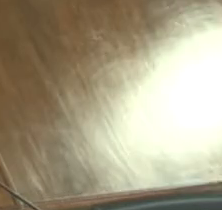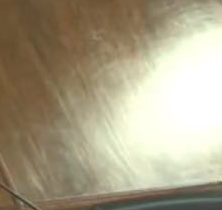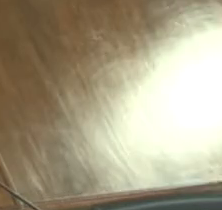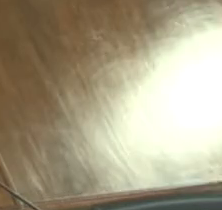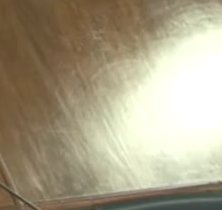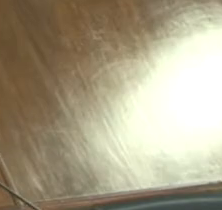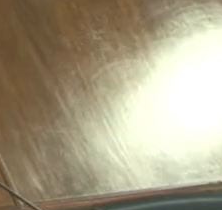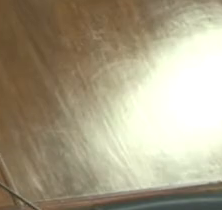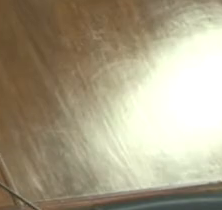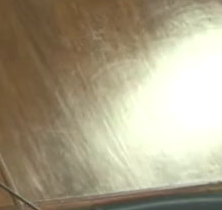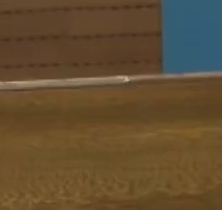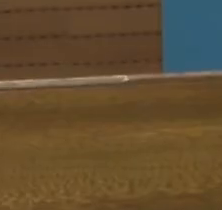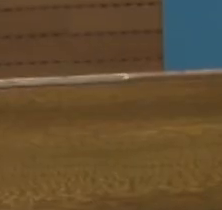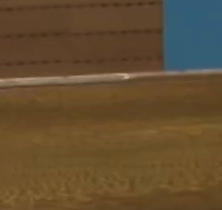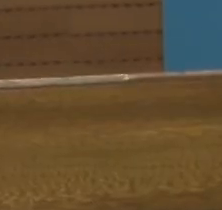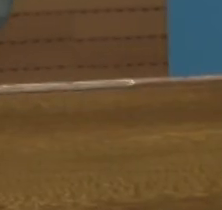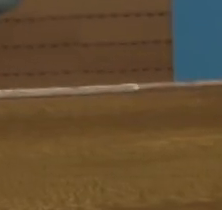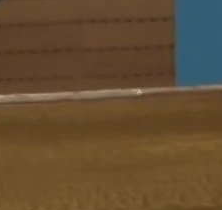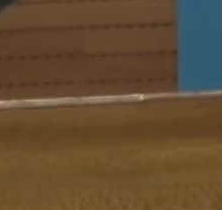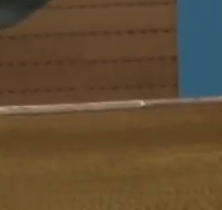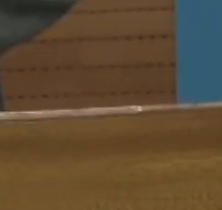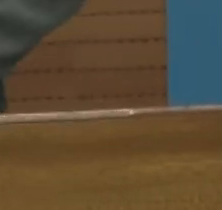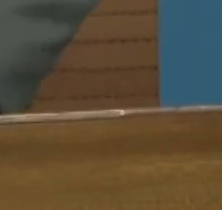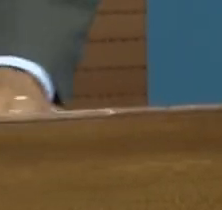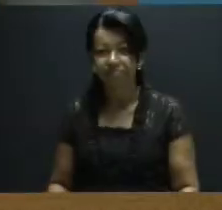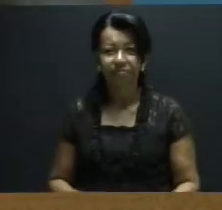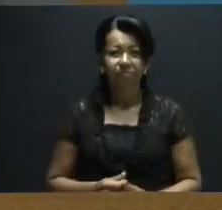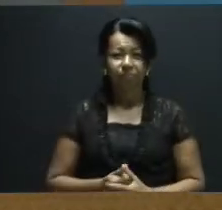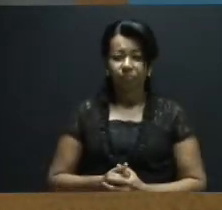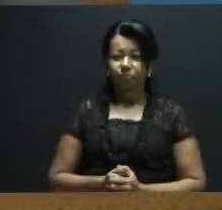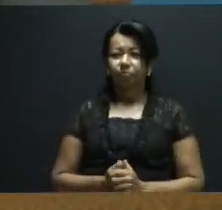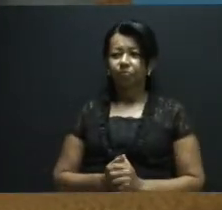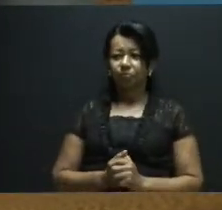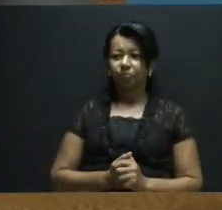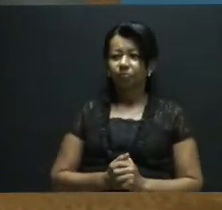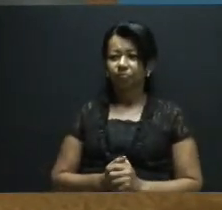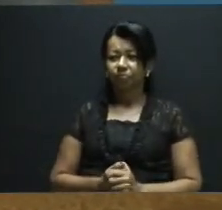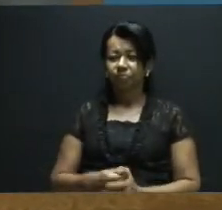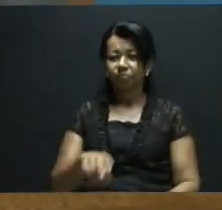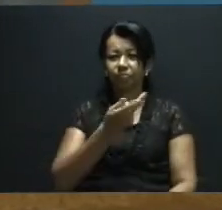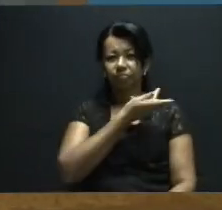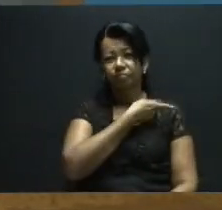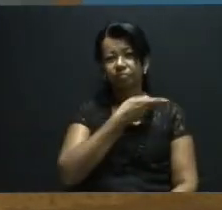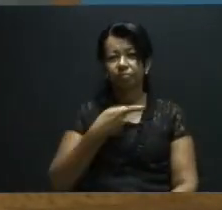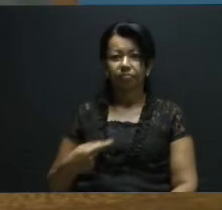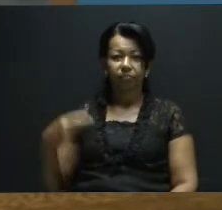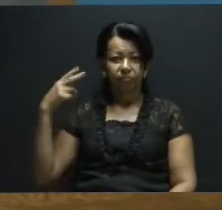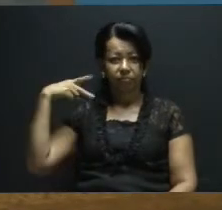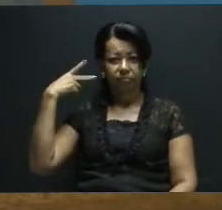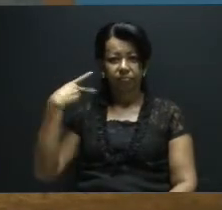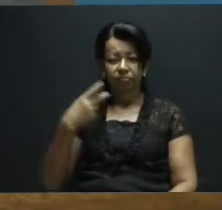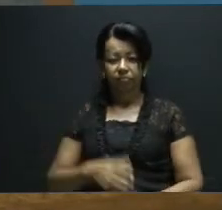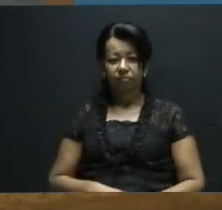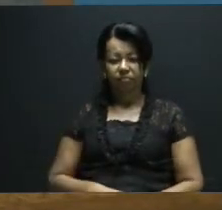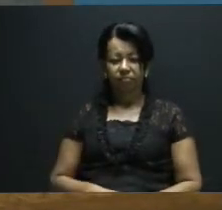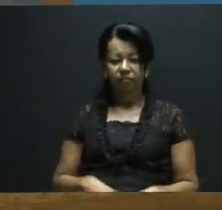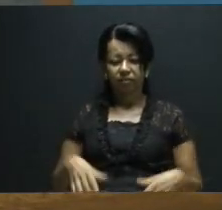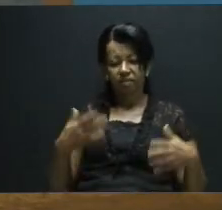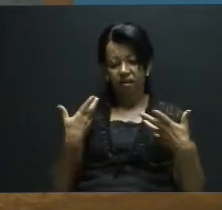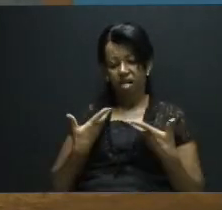senhor presidente nove pares eu até desanima